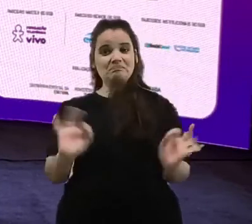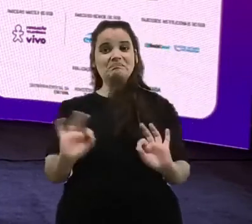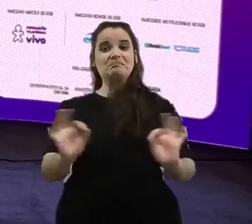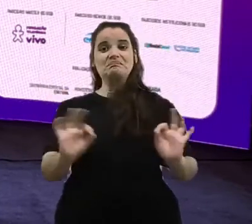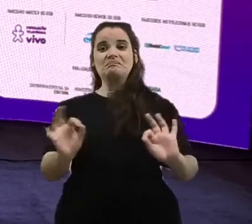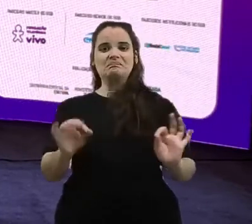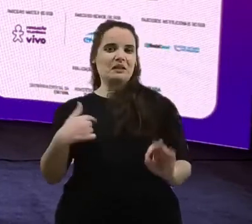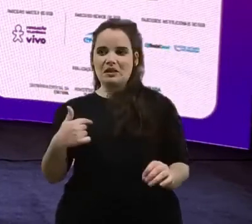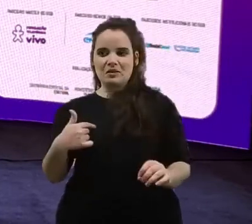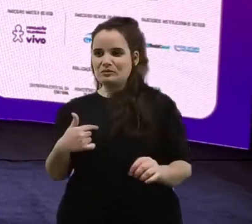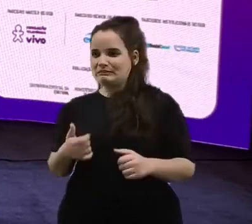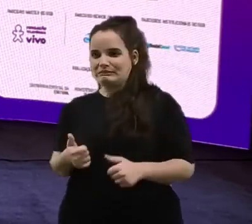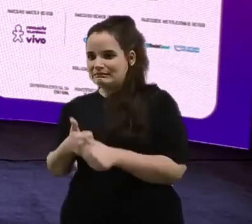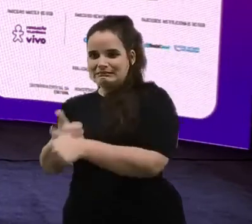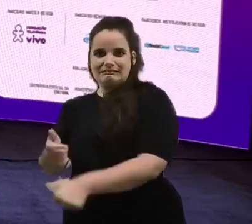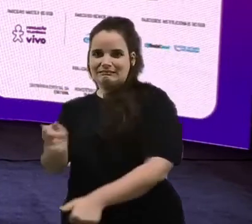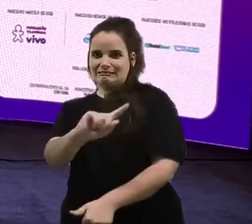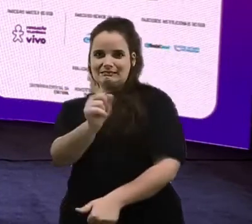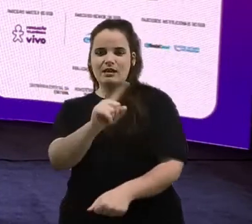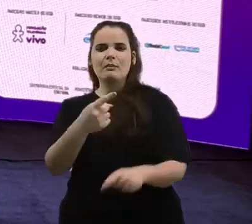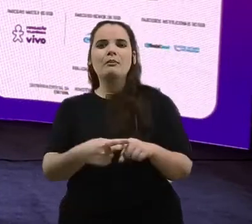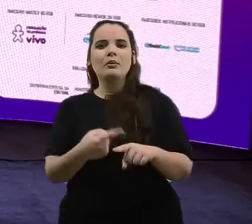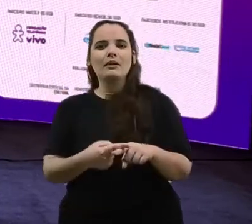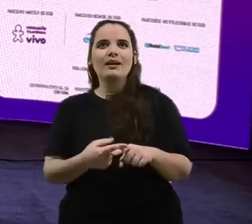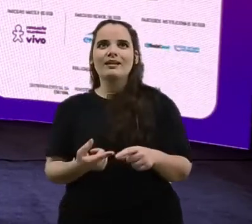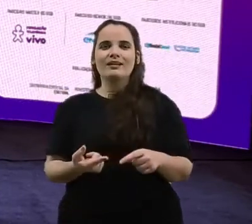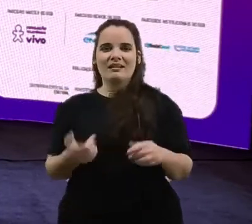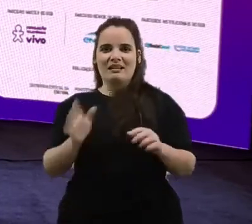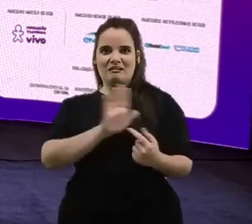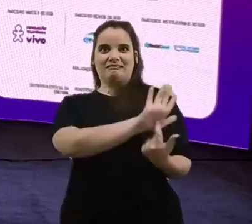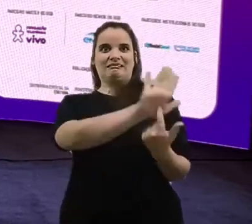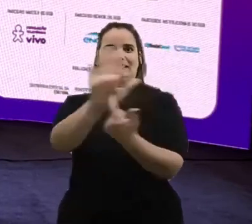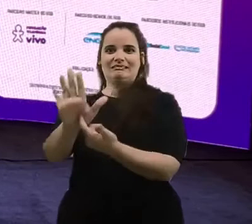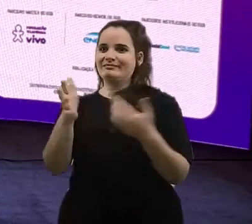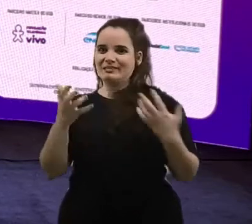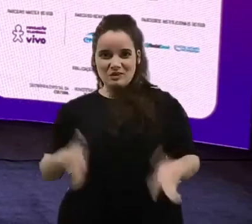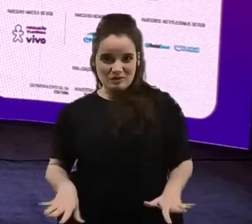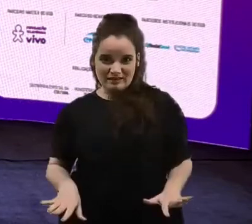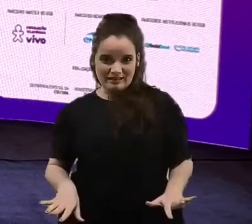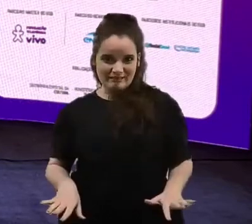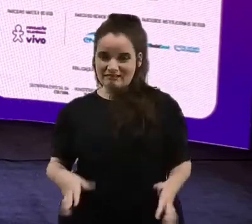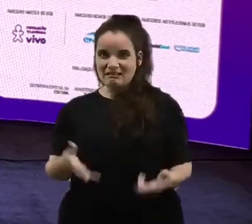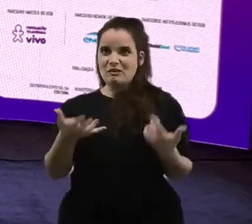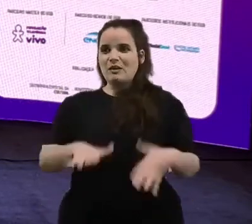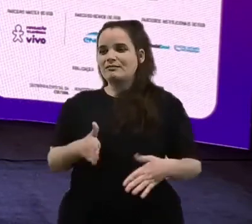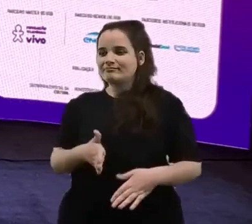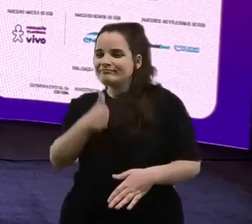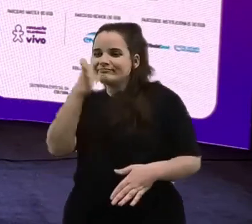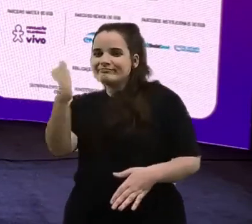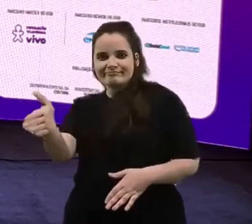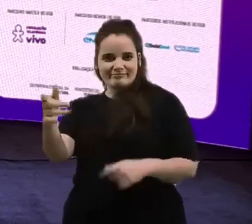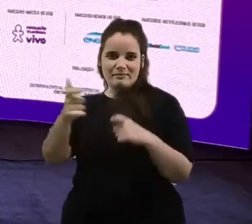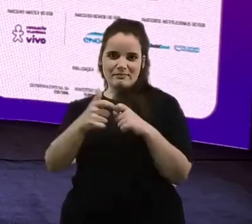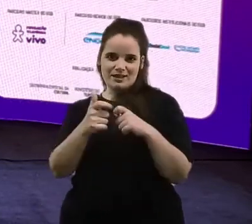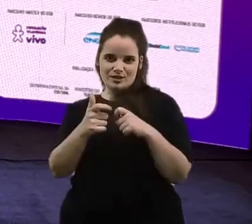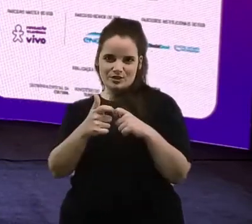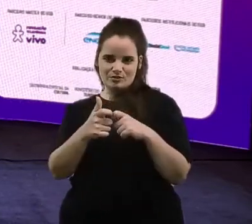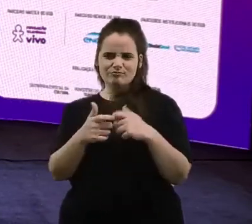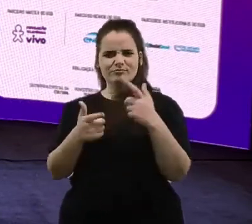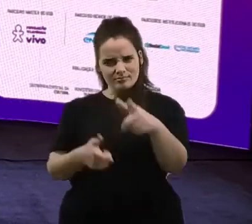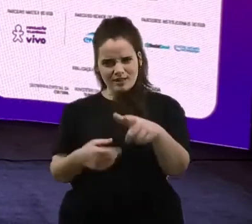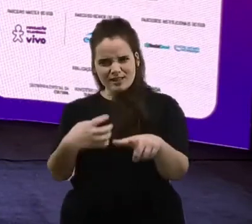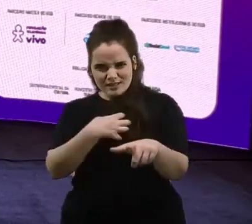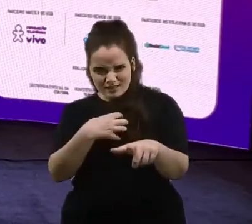não querem se expor, não querem ir até um profissional. Isso vocês sentem aí também? Vocês sentem